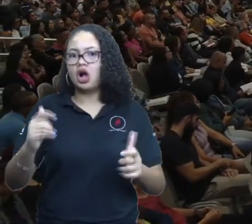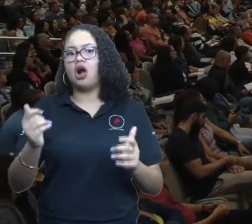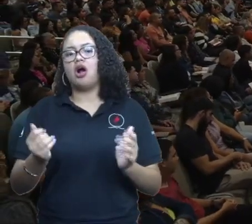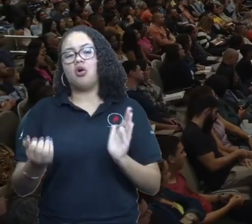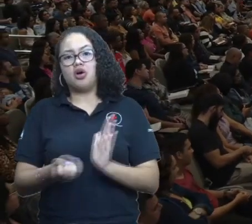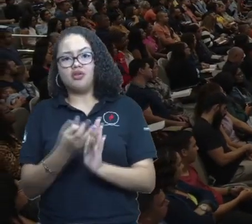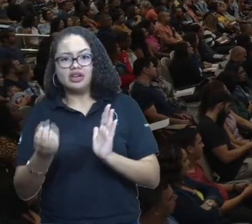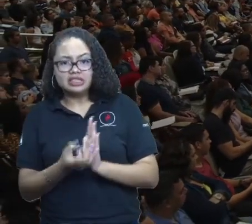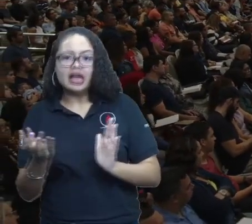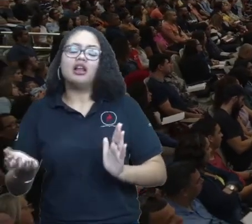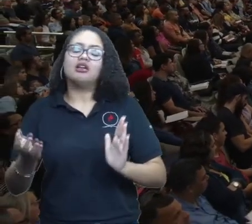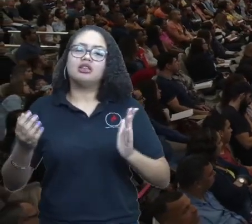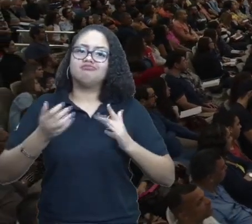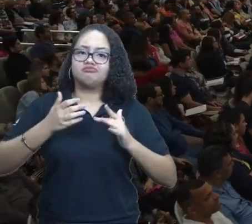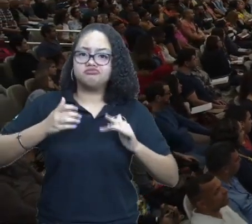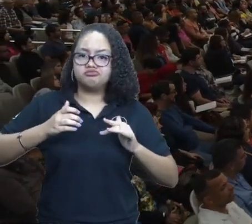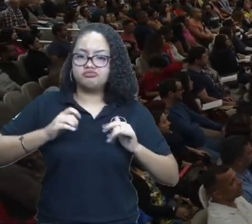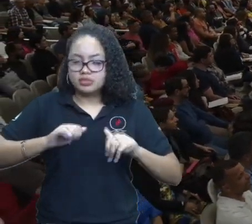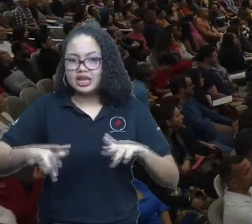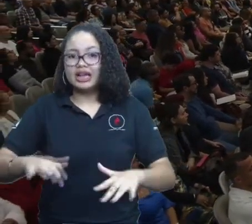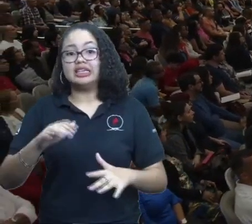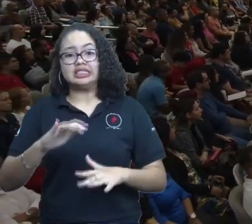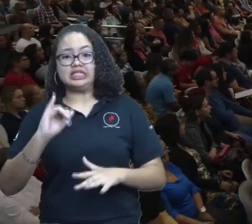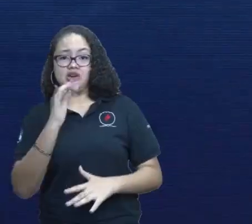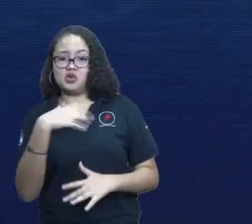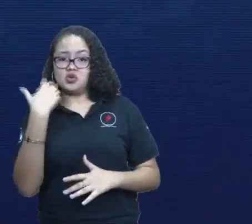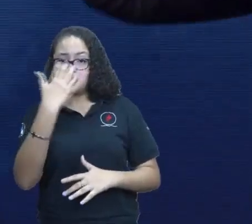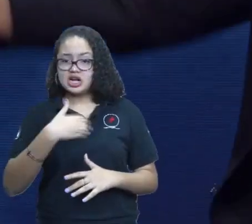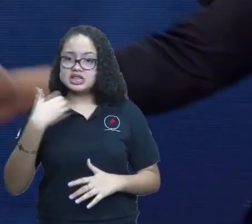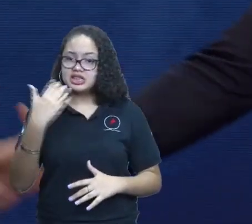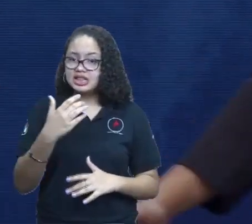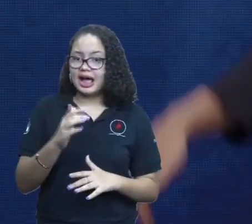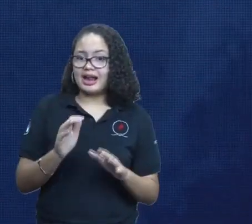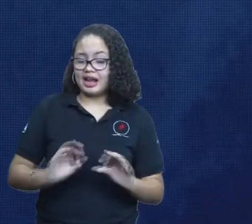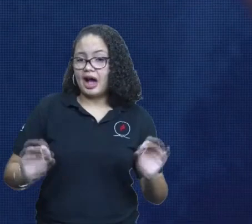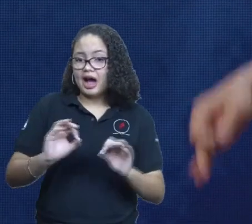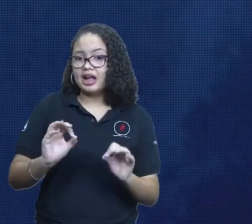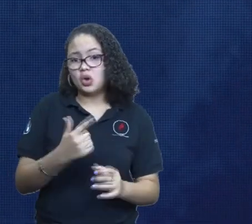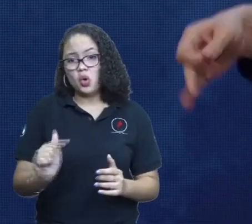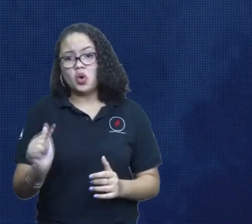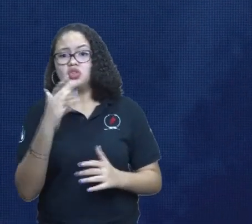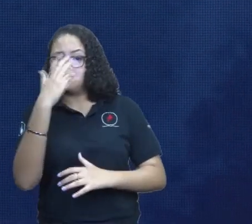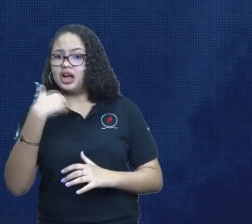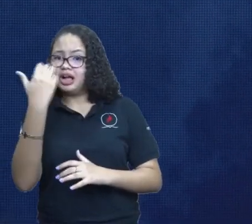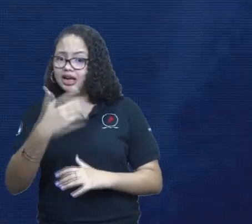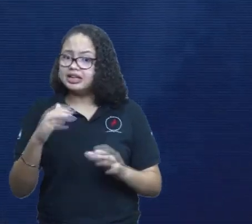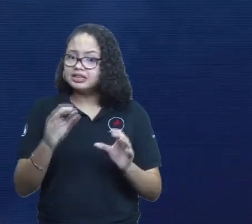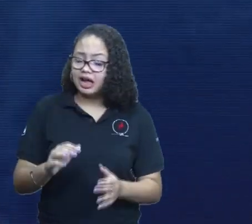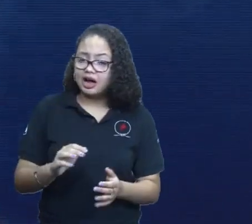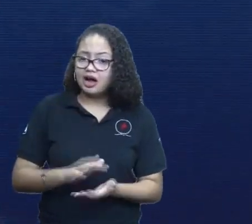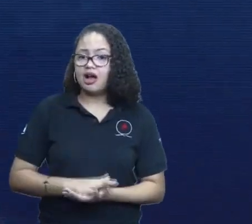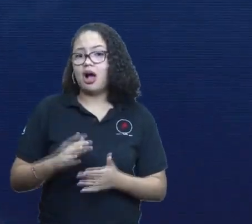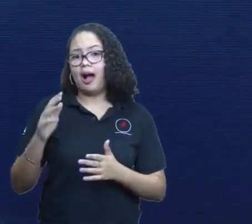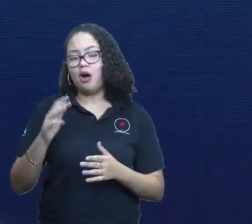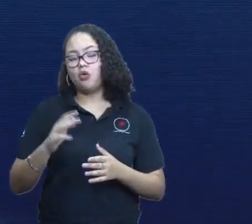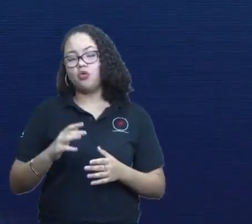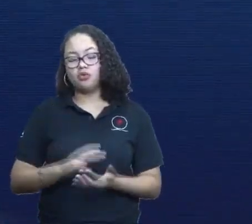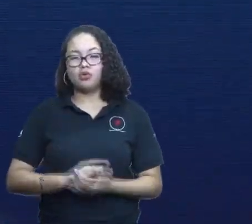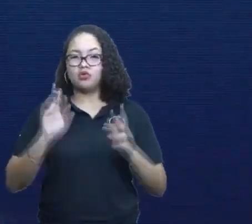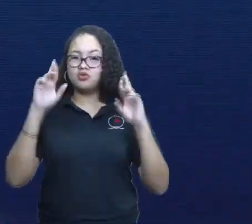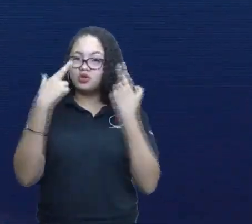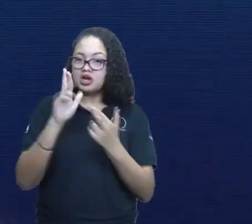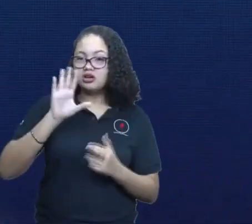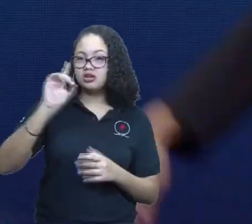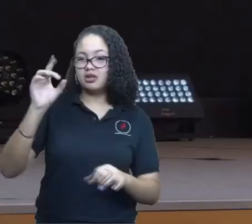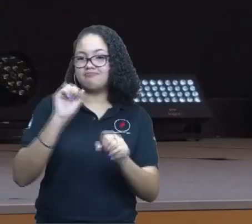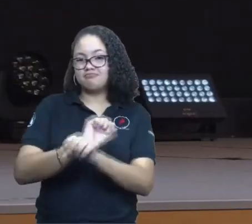não pregar alguém vai pregar se você não cantar alguém vai cantar você não visitar alguém vai visitar porque a obra de Deus não para o rio não para o rio não